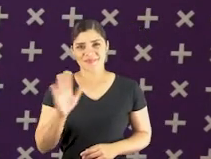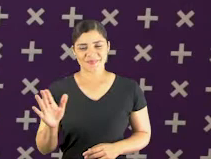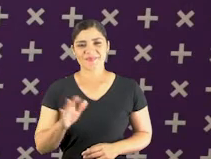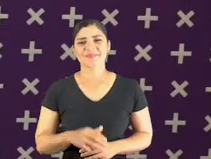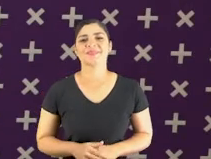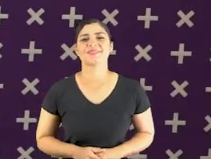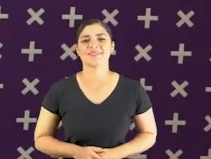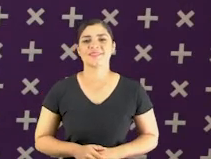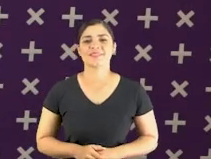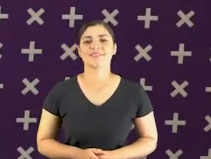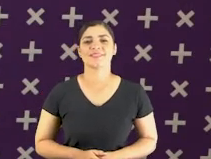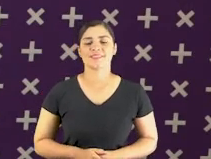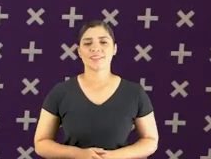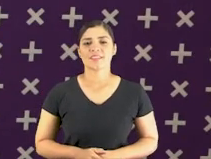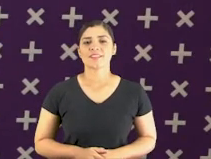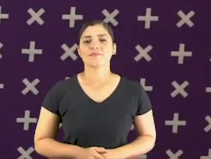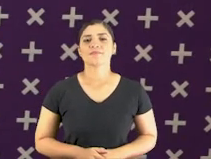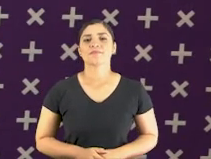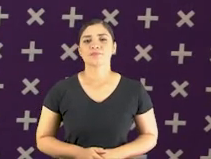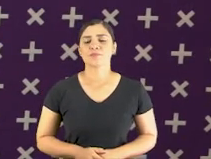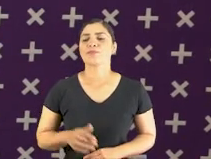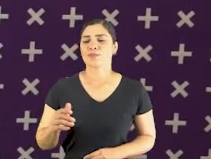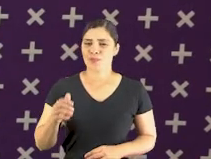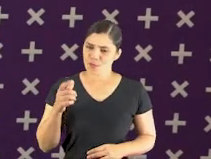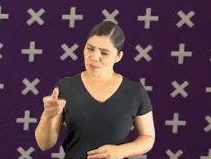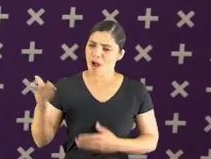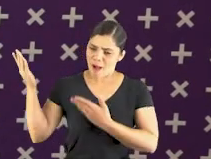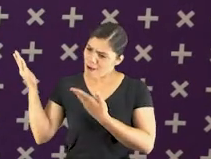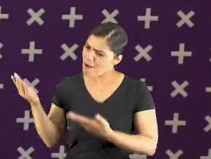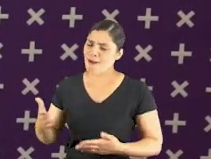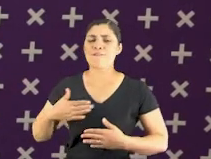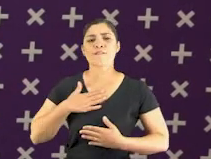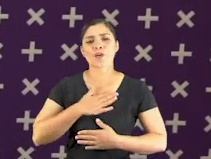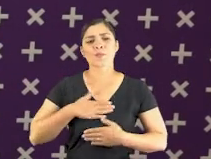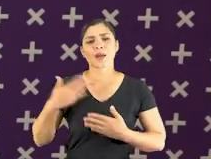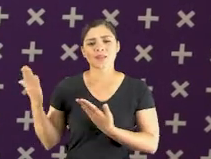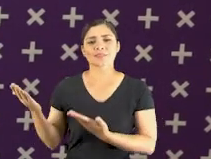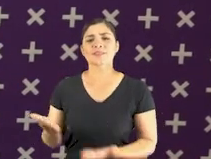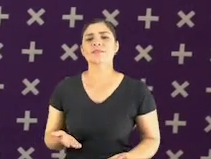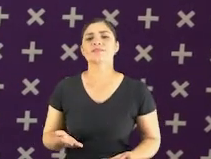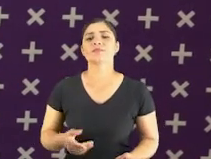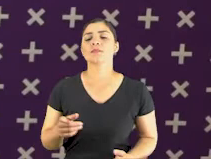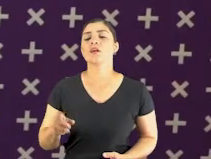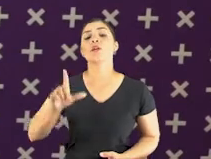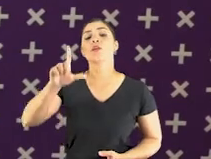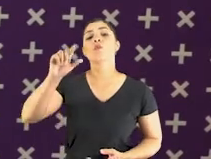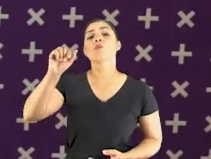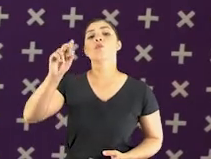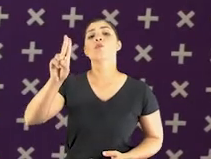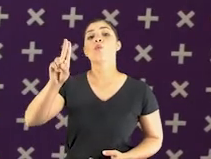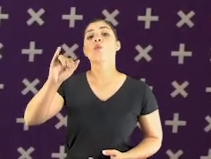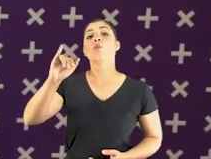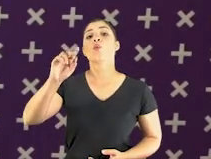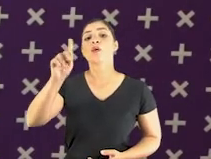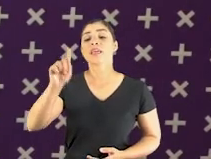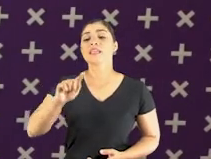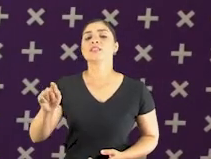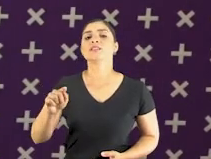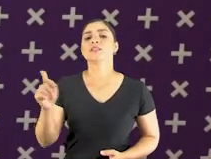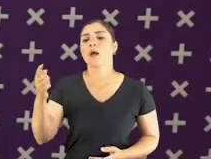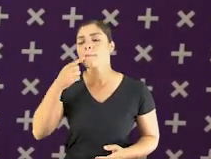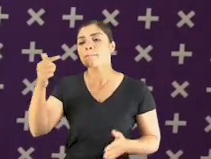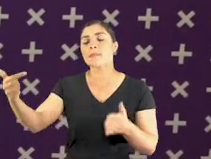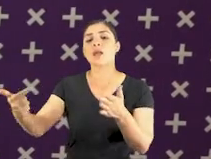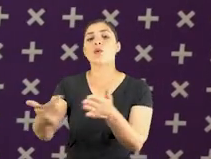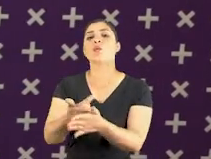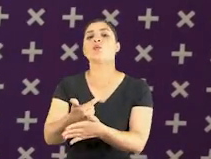Rosana Oi tudo joia Vou deixar vocês à vontade e eu quero começar pelo Luiz Luiz pode endereçar